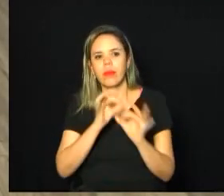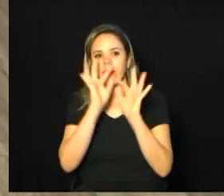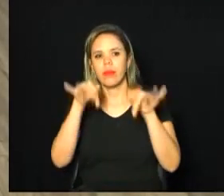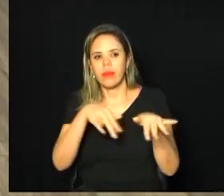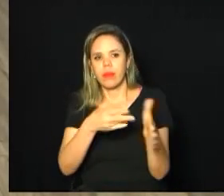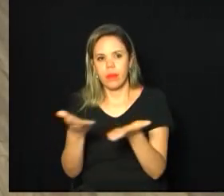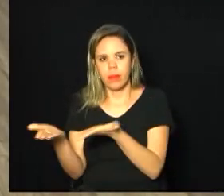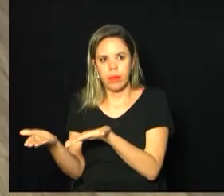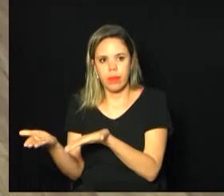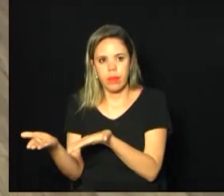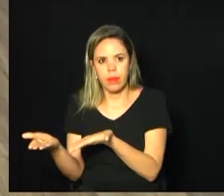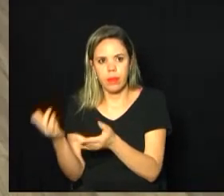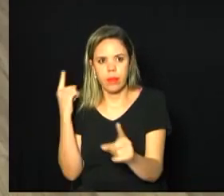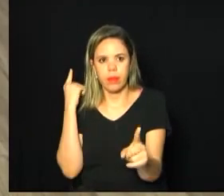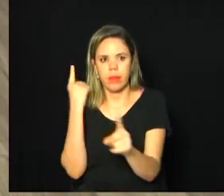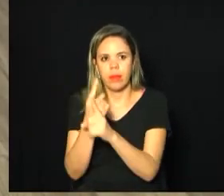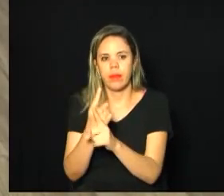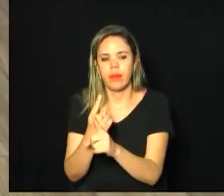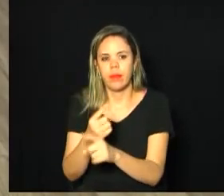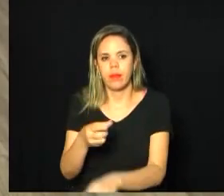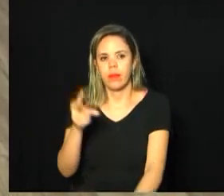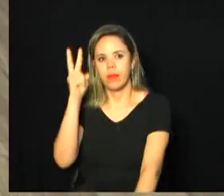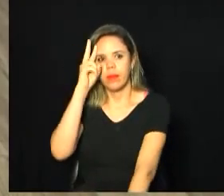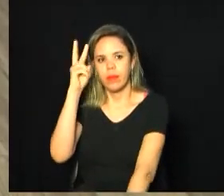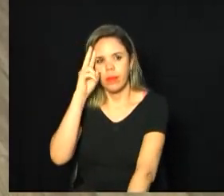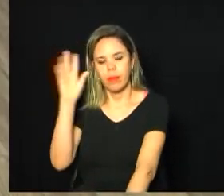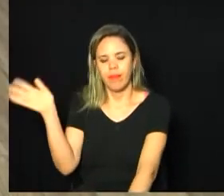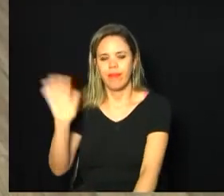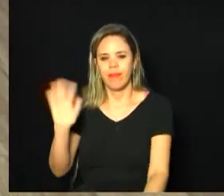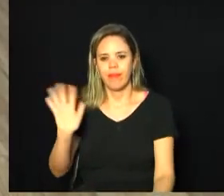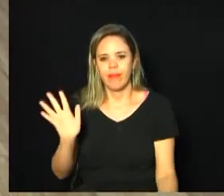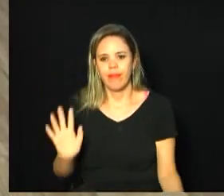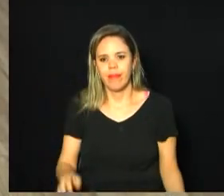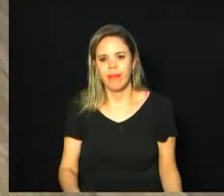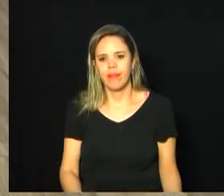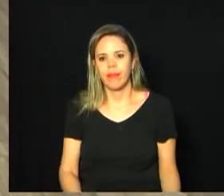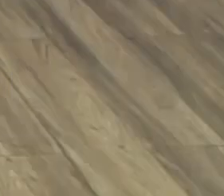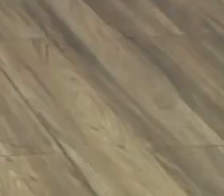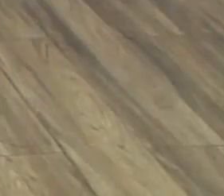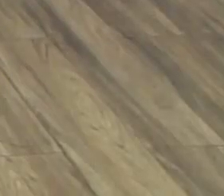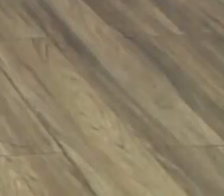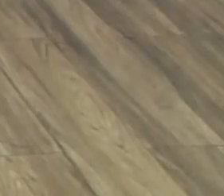Ótimo fim de semana e nos vemos na segunda-feira. Até lá. Tchau, tchau.